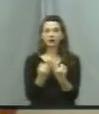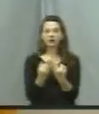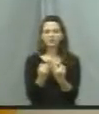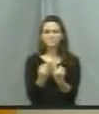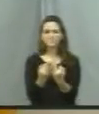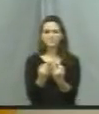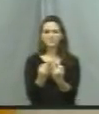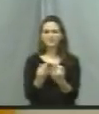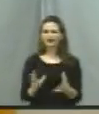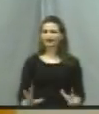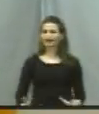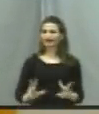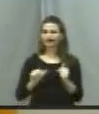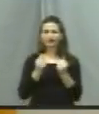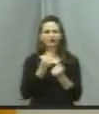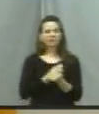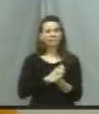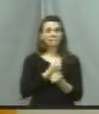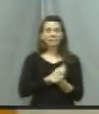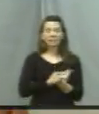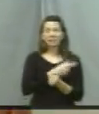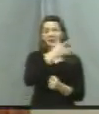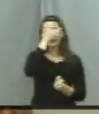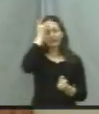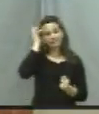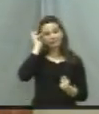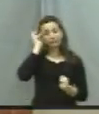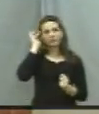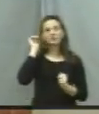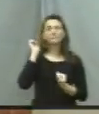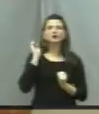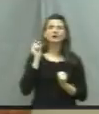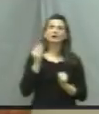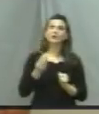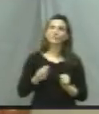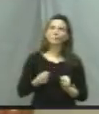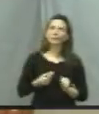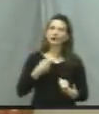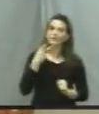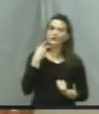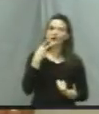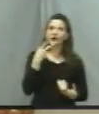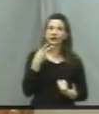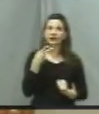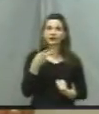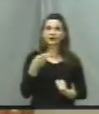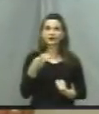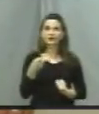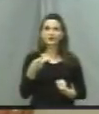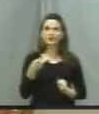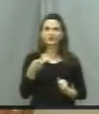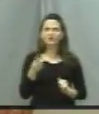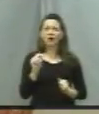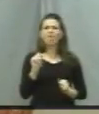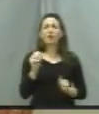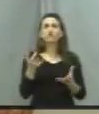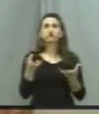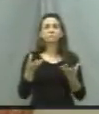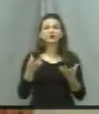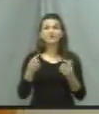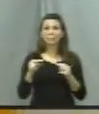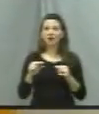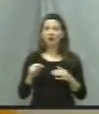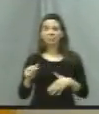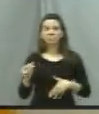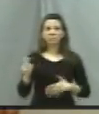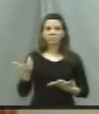que as pessoas, quando vierem aqui, podem falar que nem soltaram na Câmara que eu danço. Danço mesmo, e